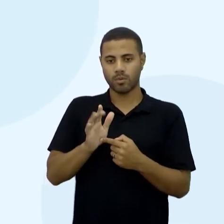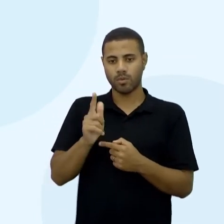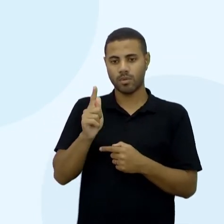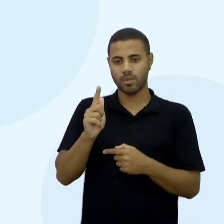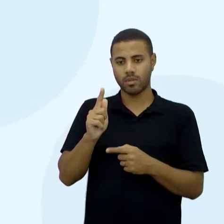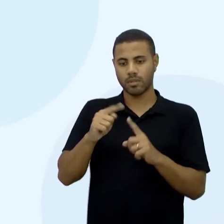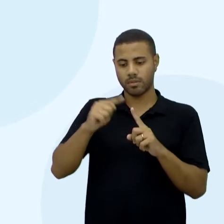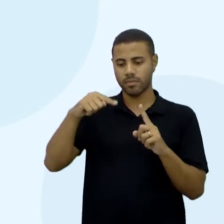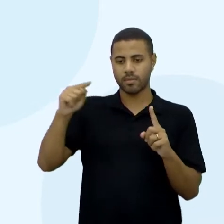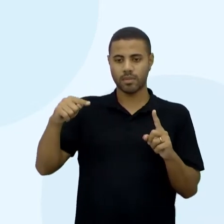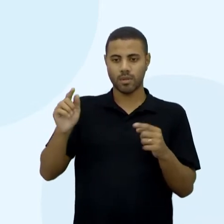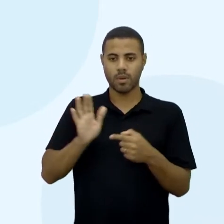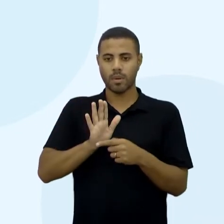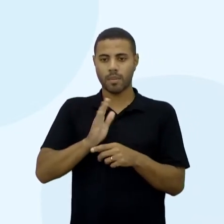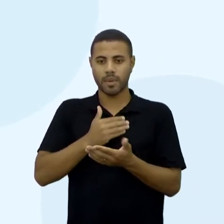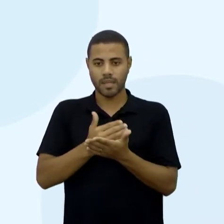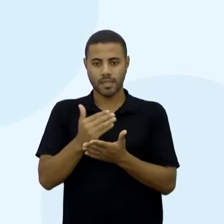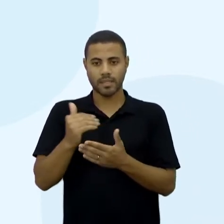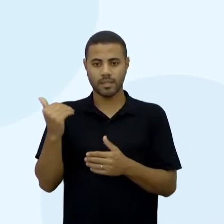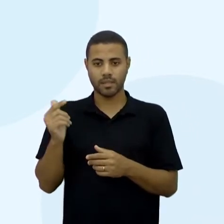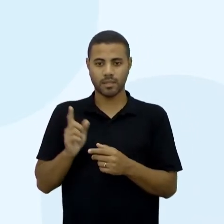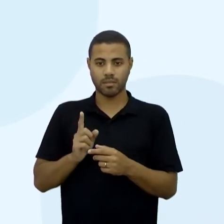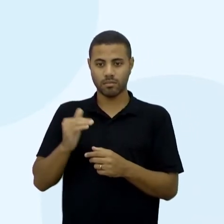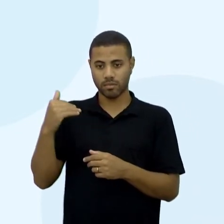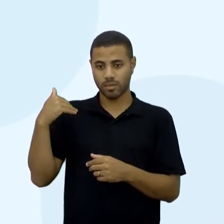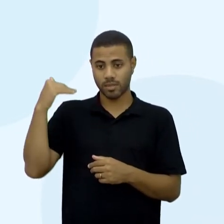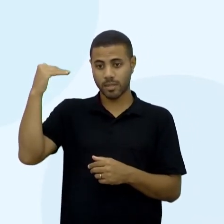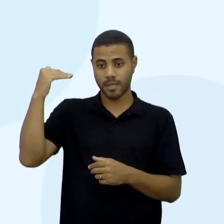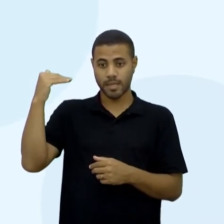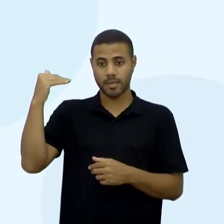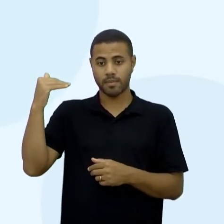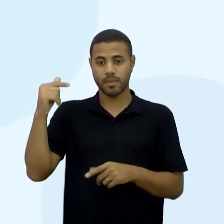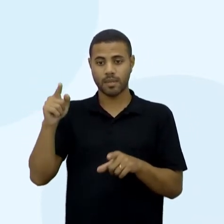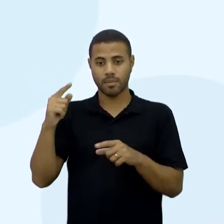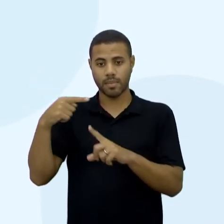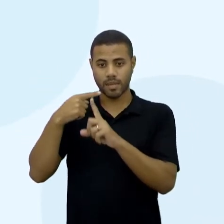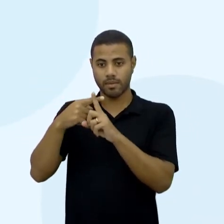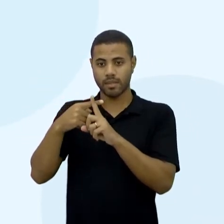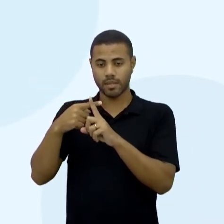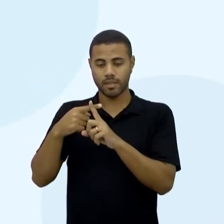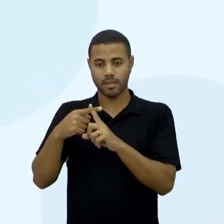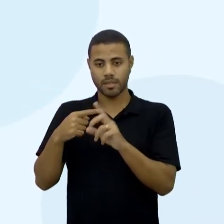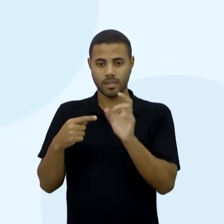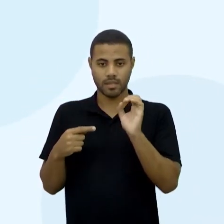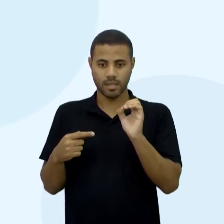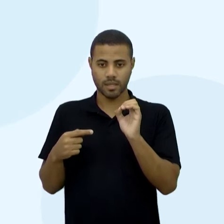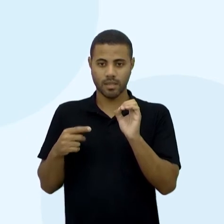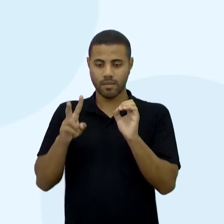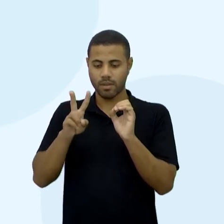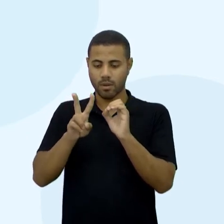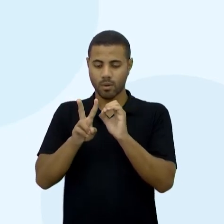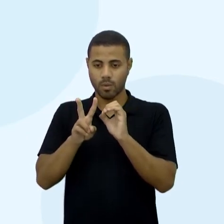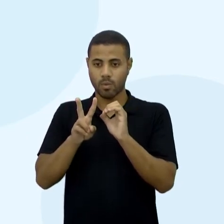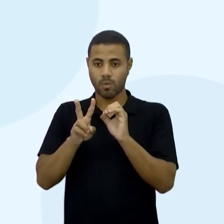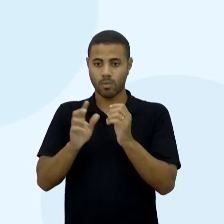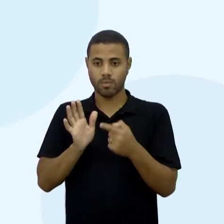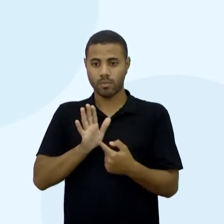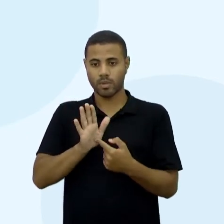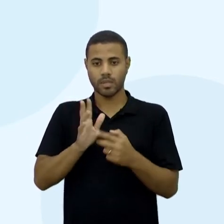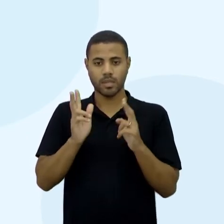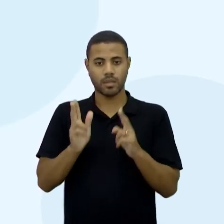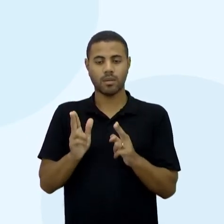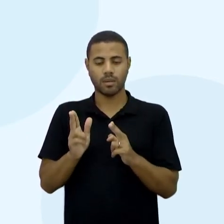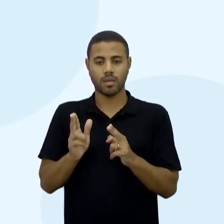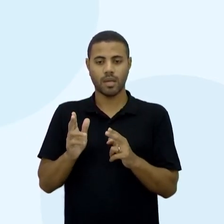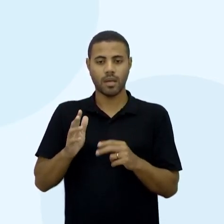vez de começar aqui, vou começar mais em cima. E a gente acrescentou um V0, não é isso? O mesmo a gente faz para o espaço, tá? Em